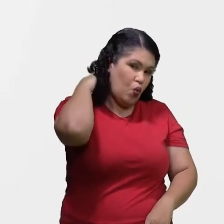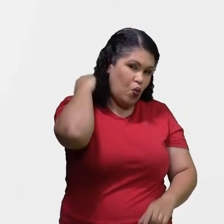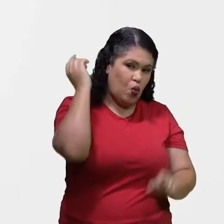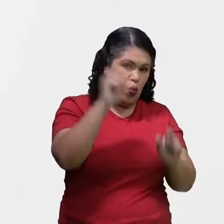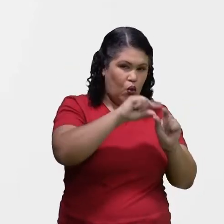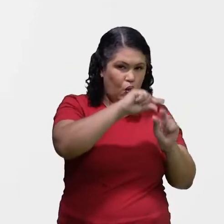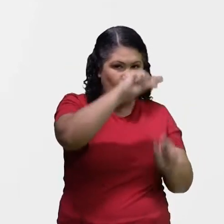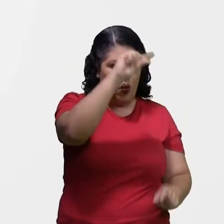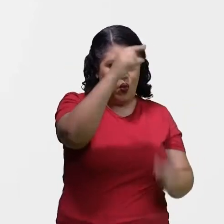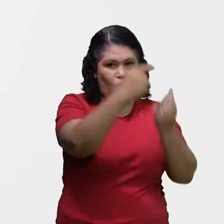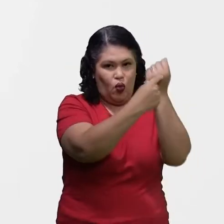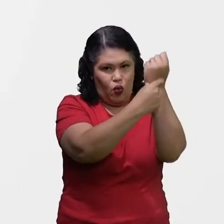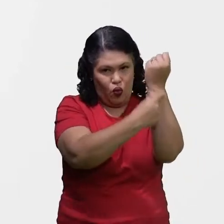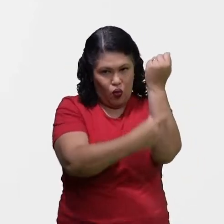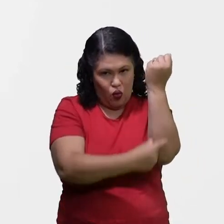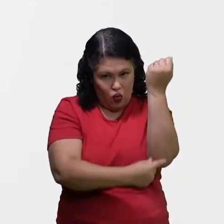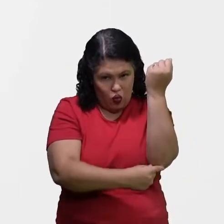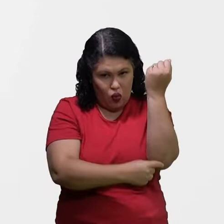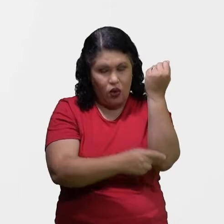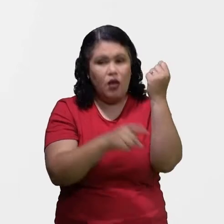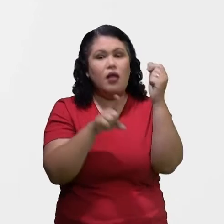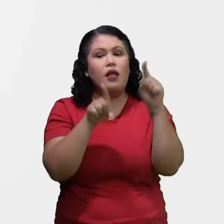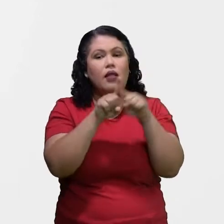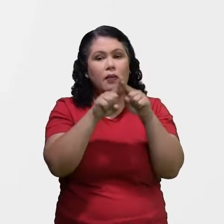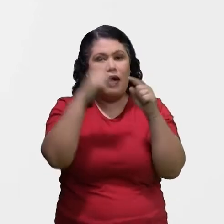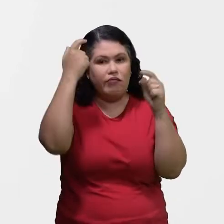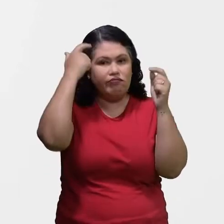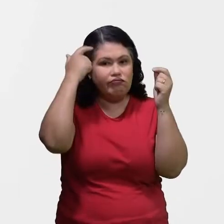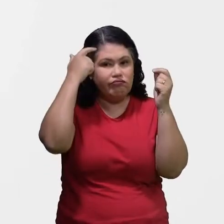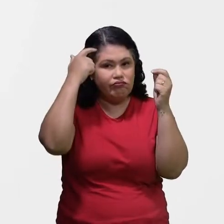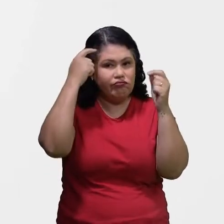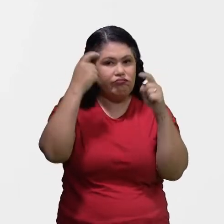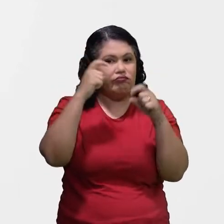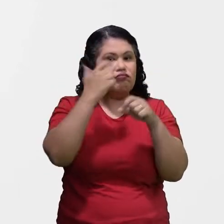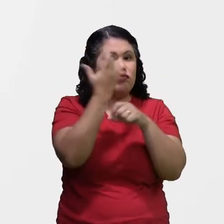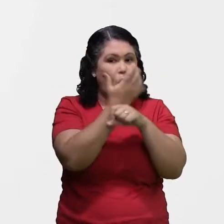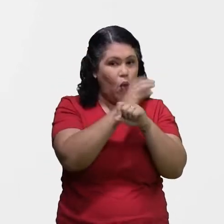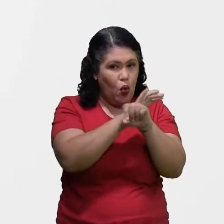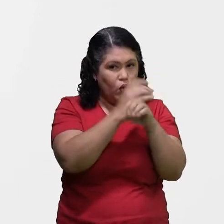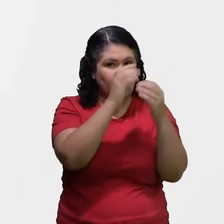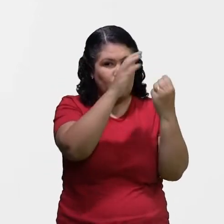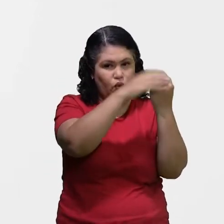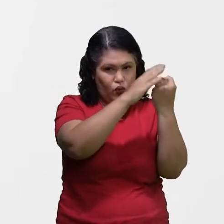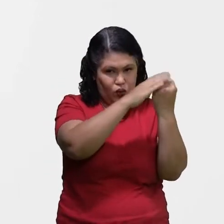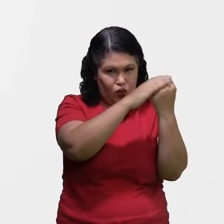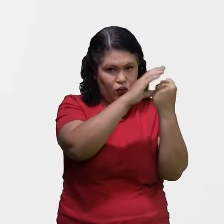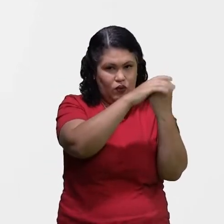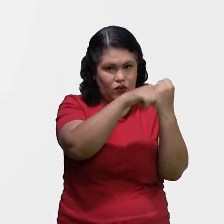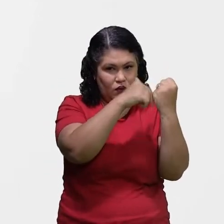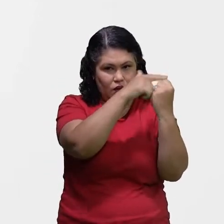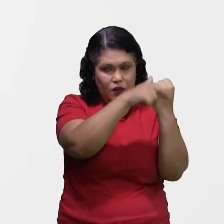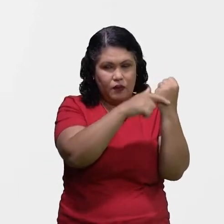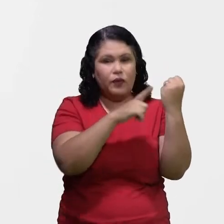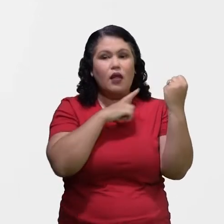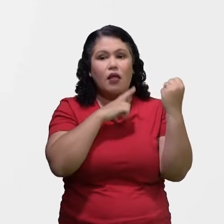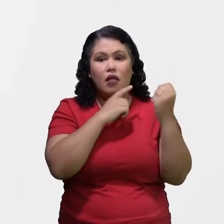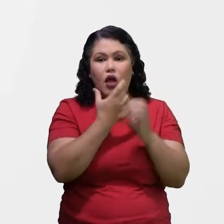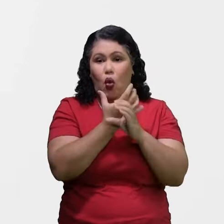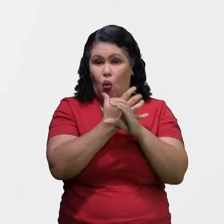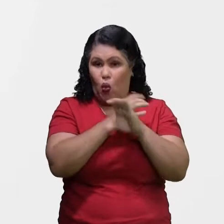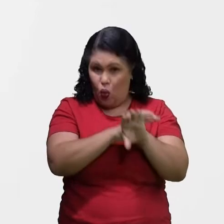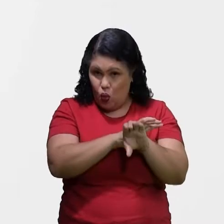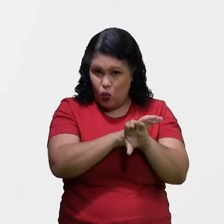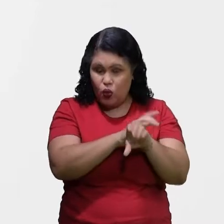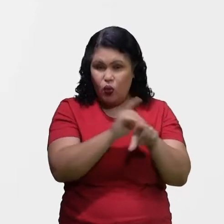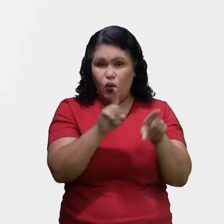tá bom? E essa coluna vertebral, professora, como é que ela é feita? Ela é constituída de ossos, né? Ela tem essa formação